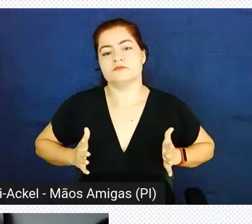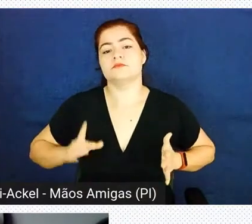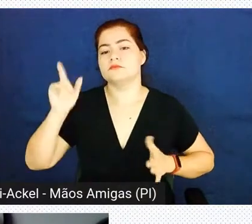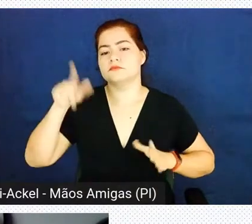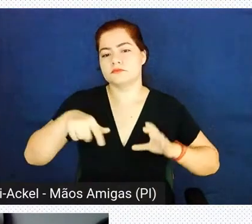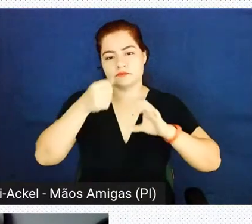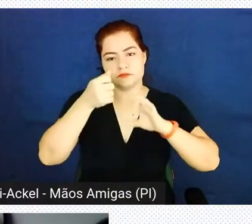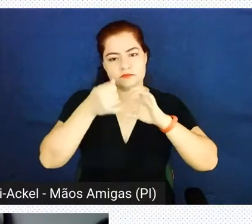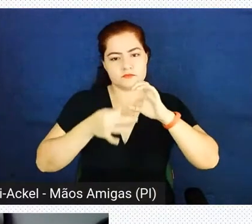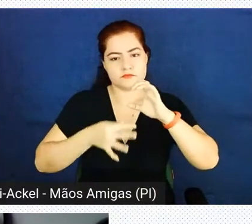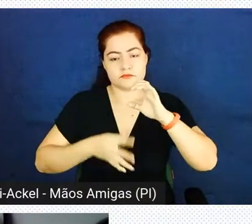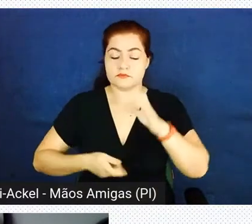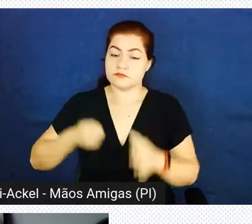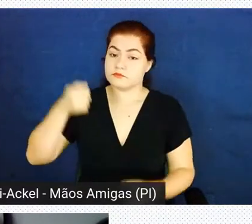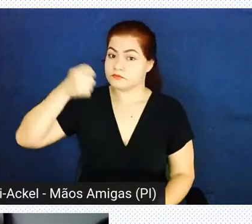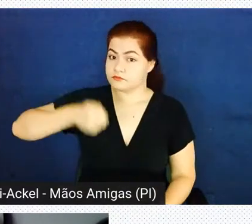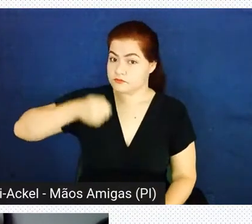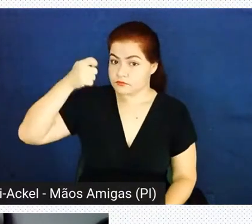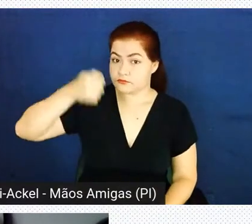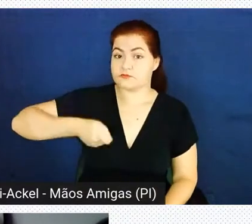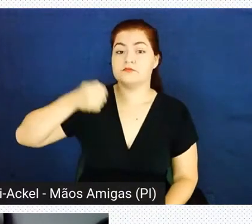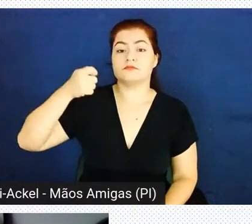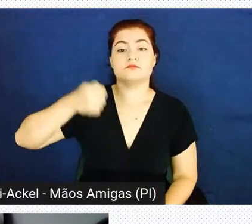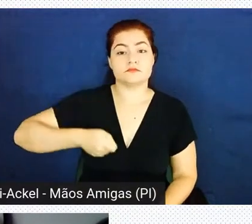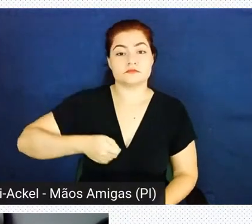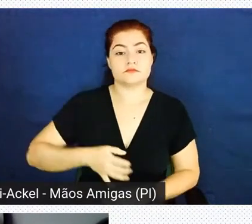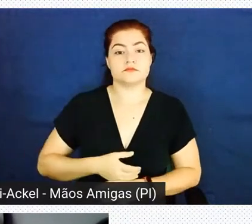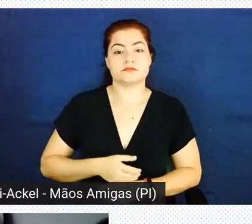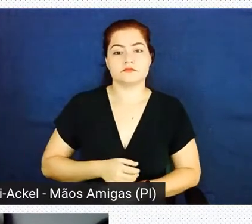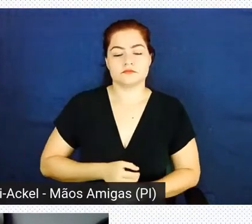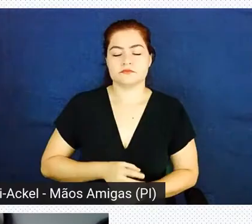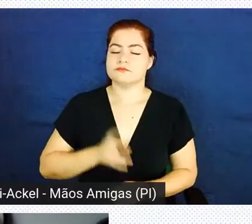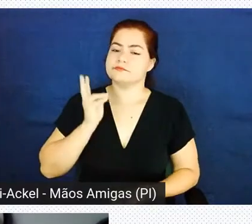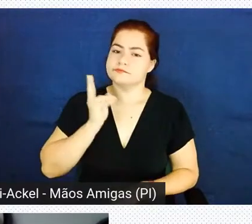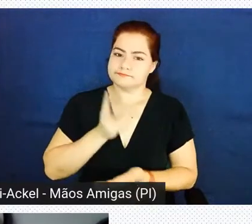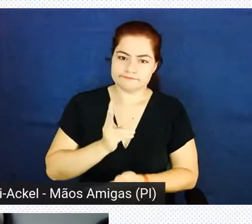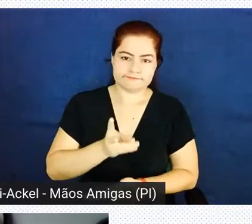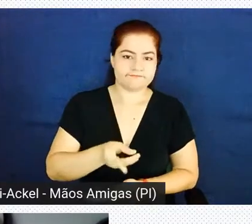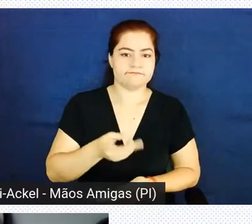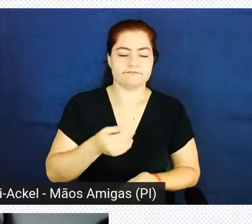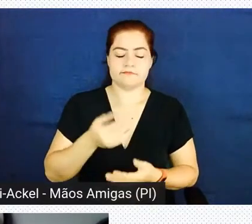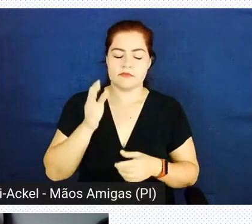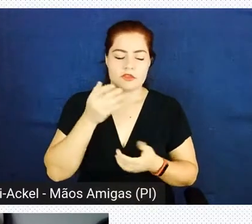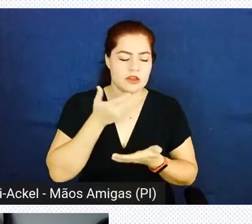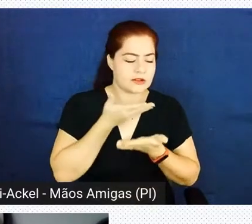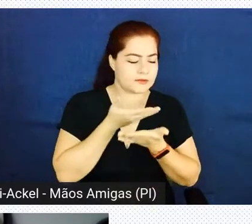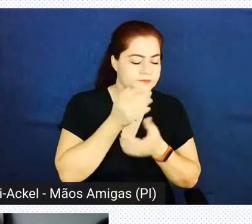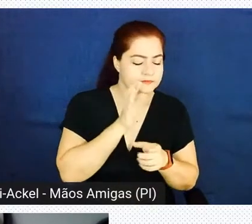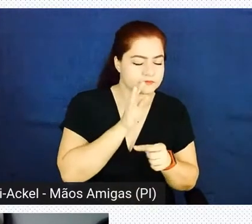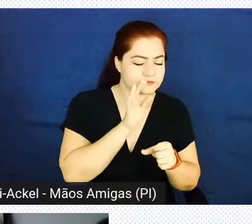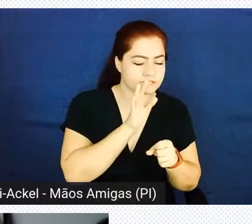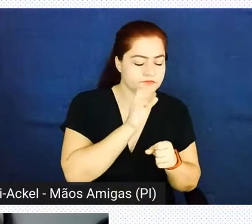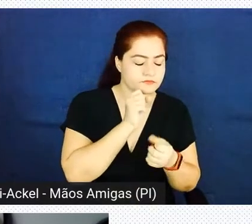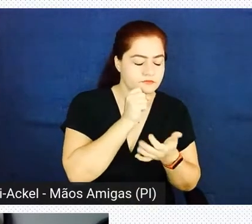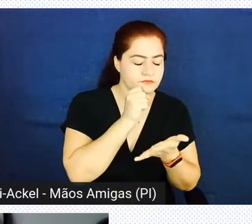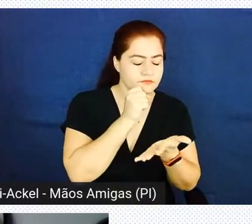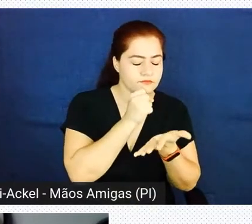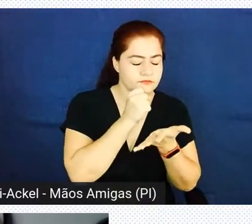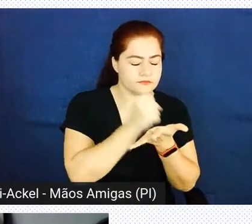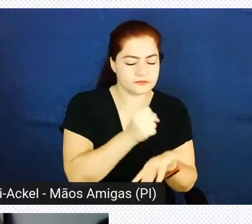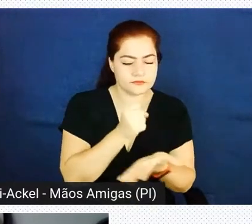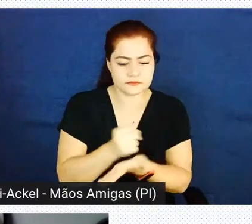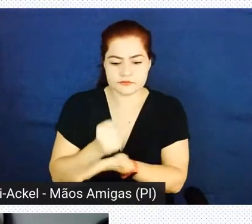característica marcante. E ele atendia a dor e a ignorância das